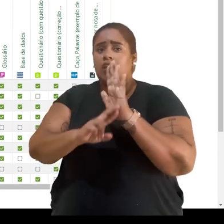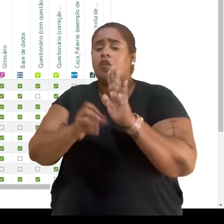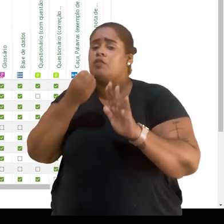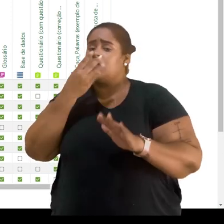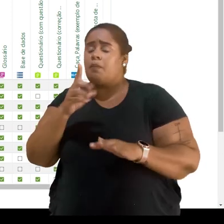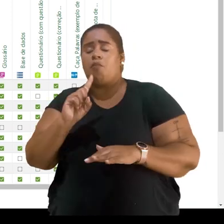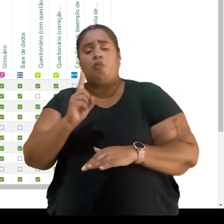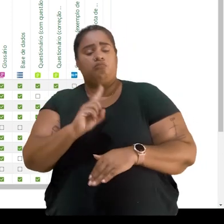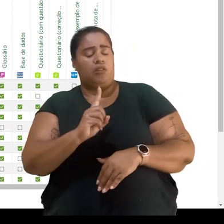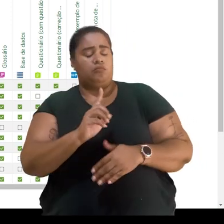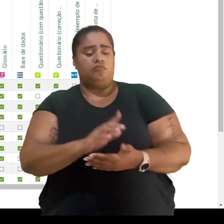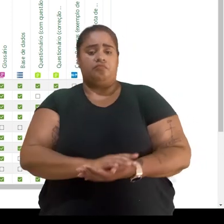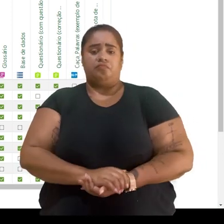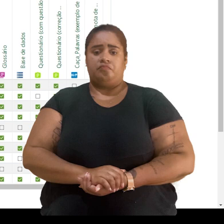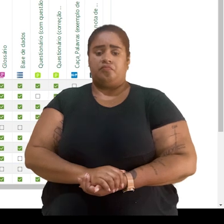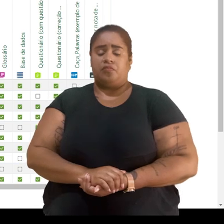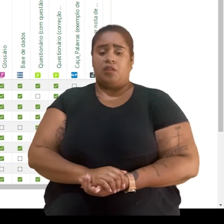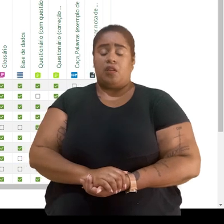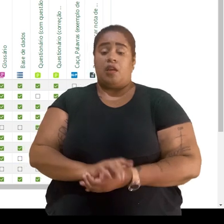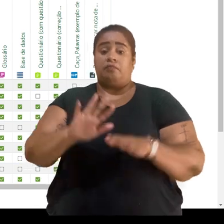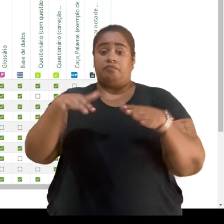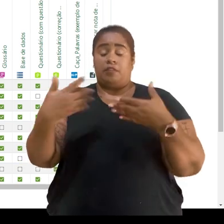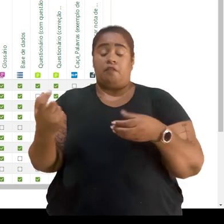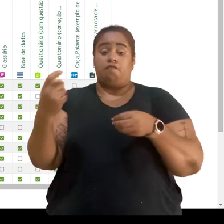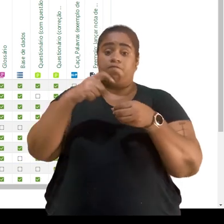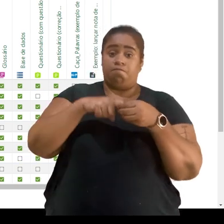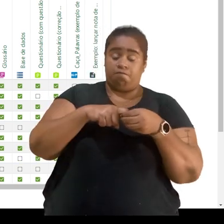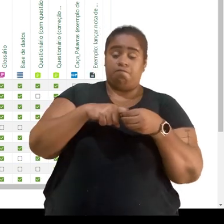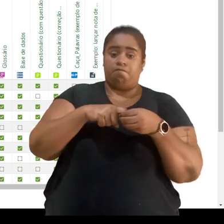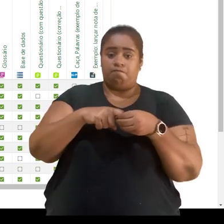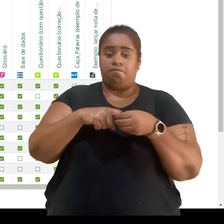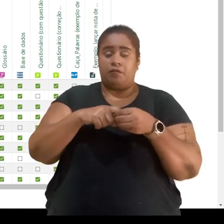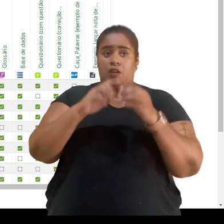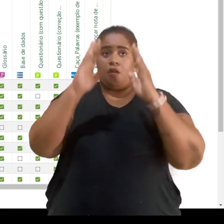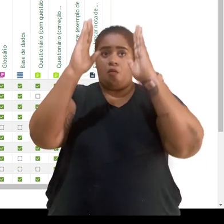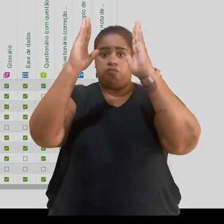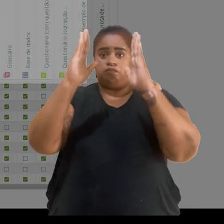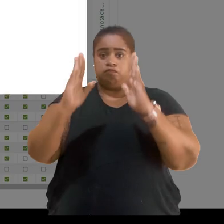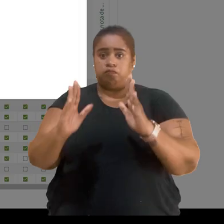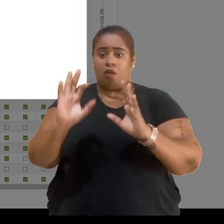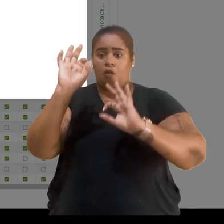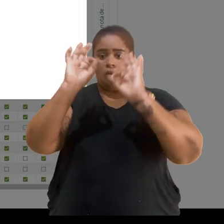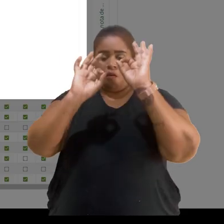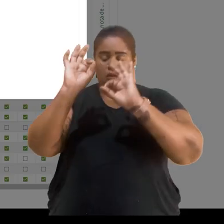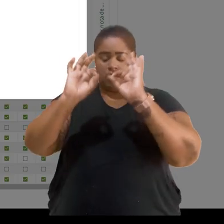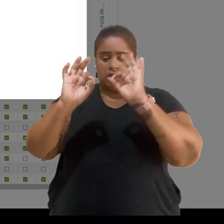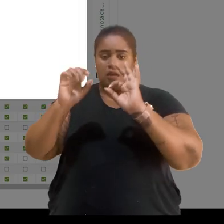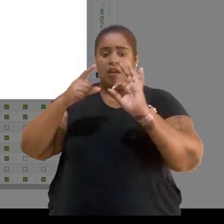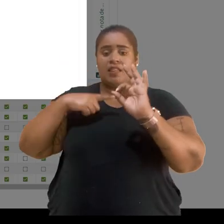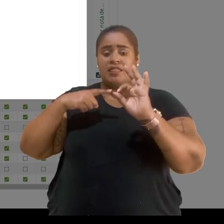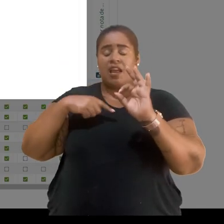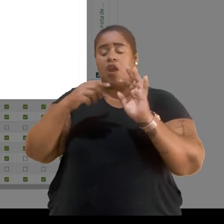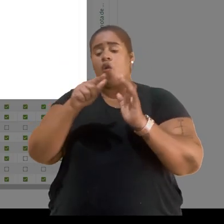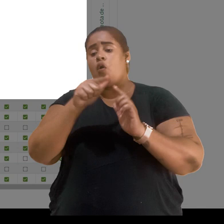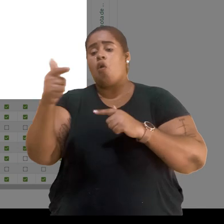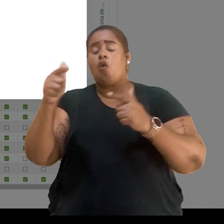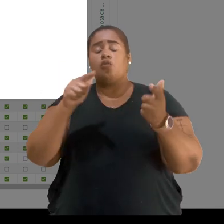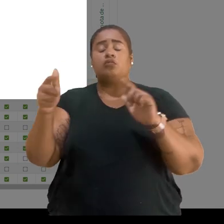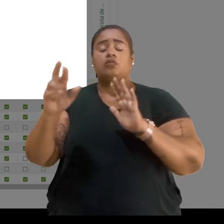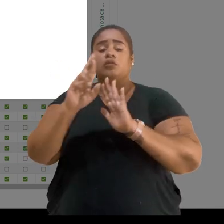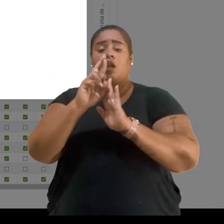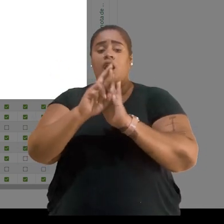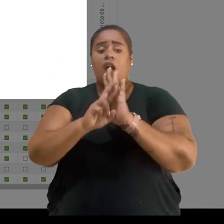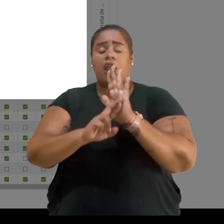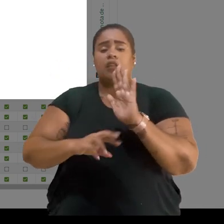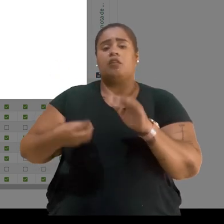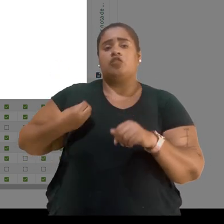sala para ver se esse relatório vai ser útil no seu caso ou não voltando aqui novamente nesse